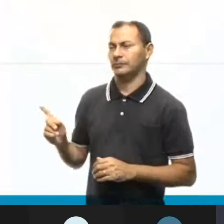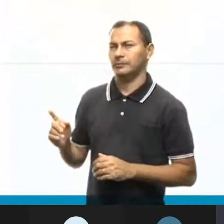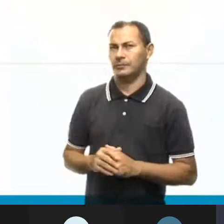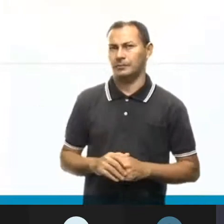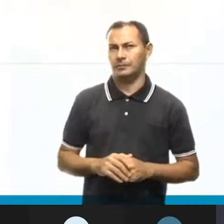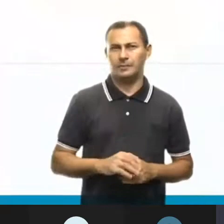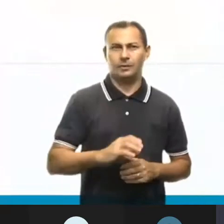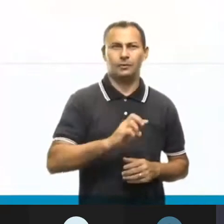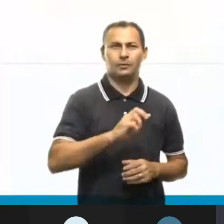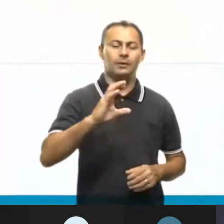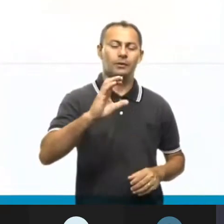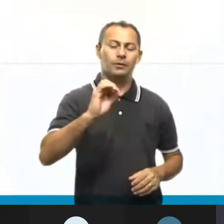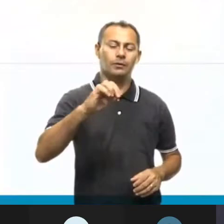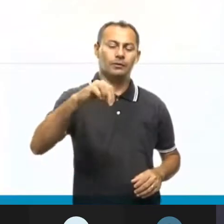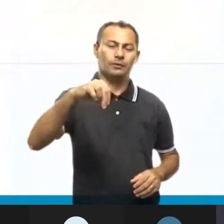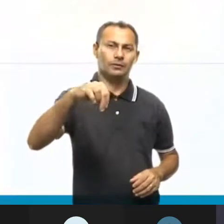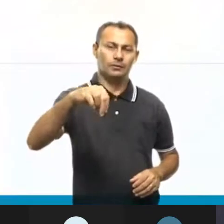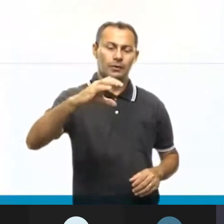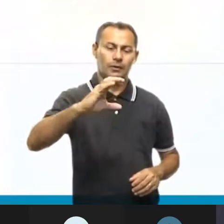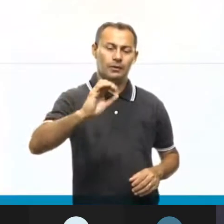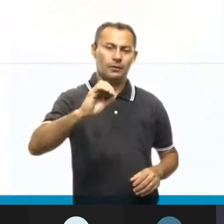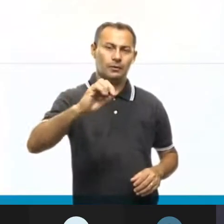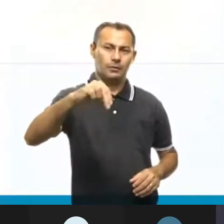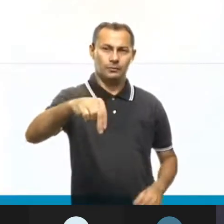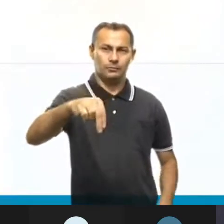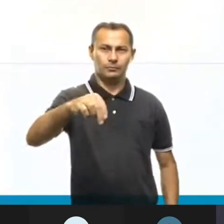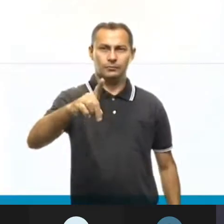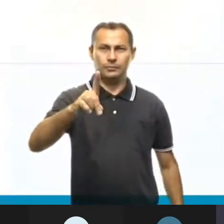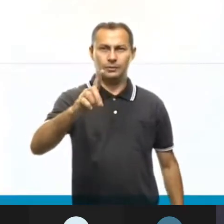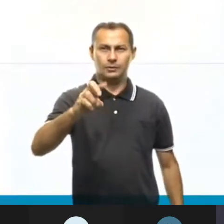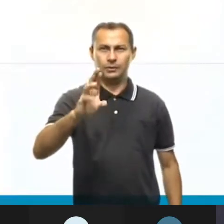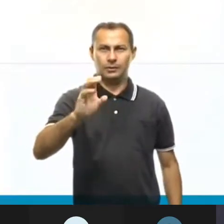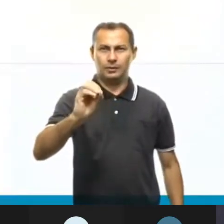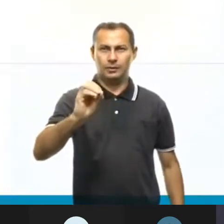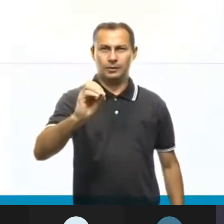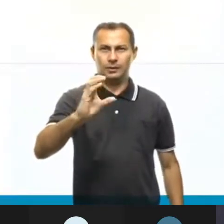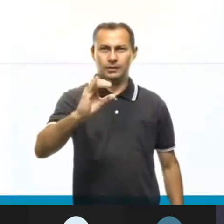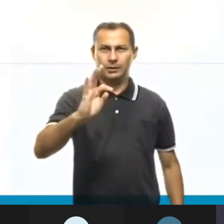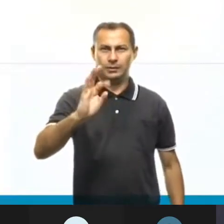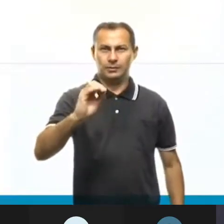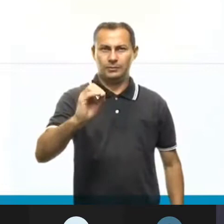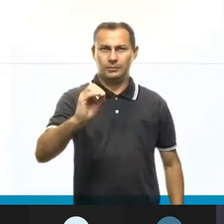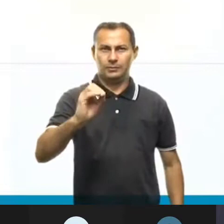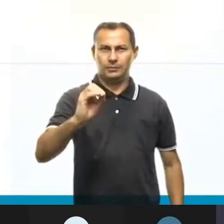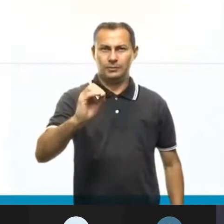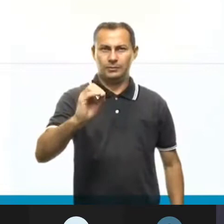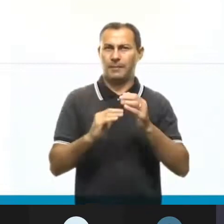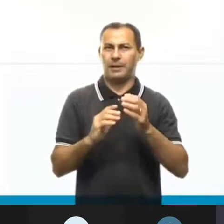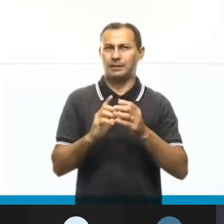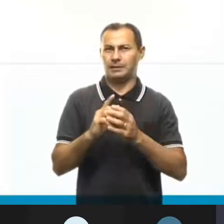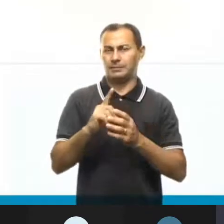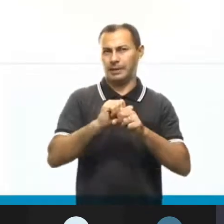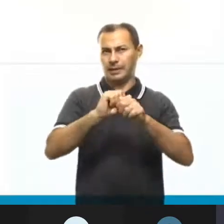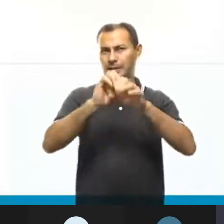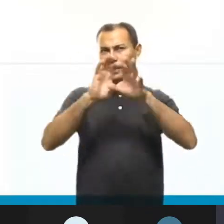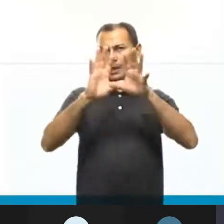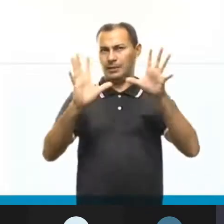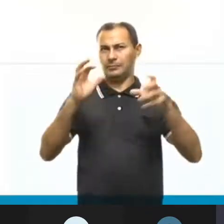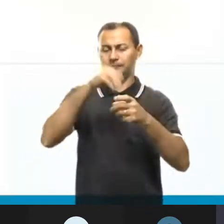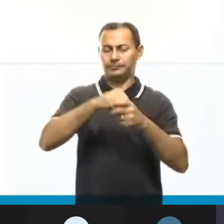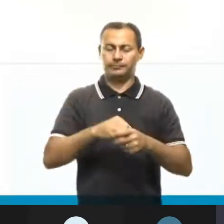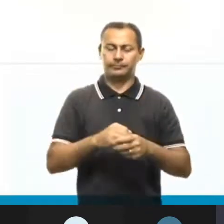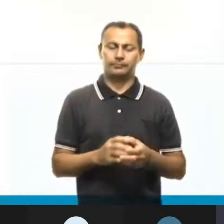condrócitos. E aqui essa região mais lilás clarinha aqui